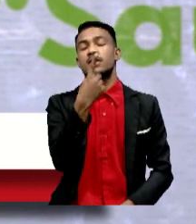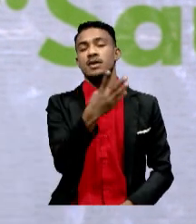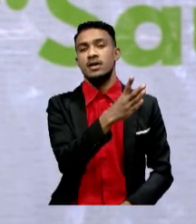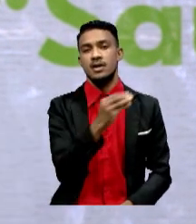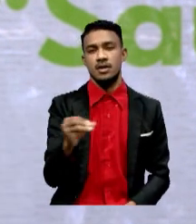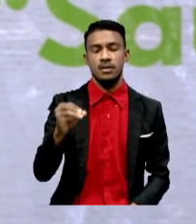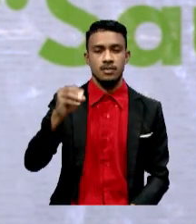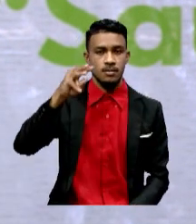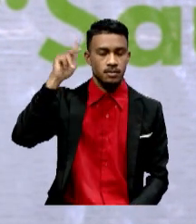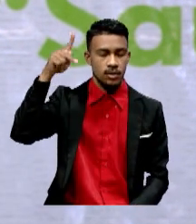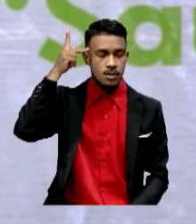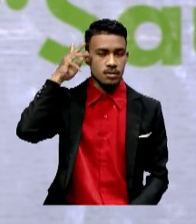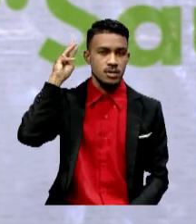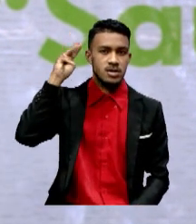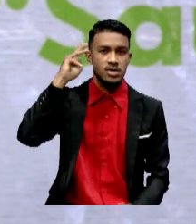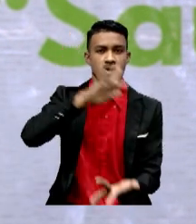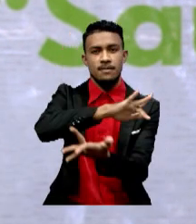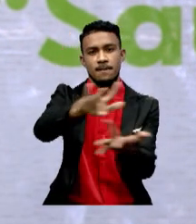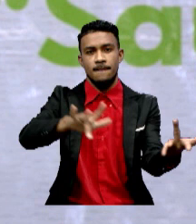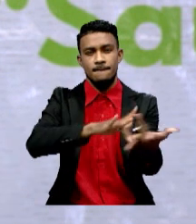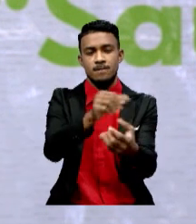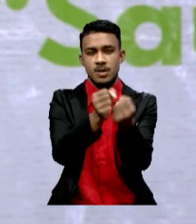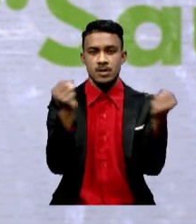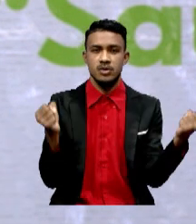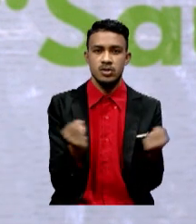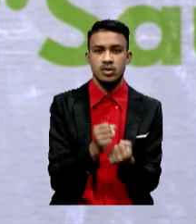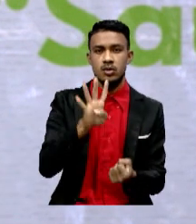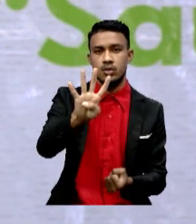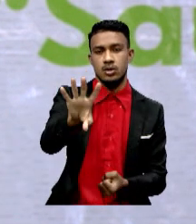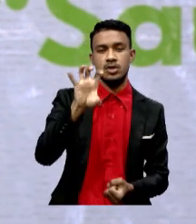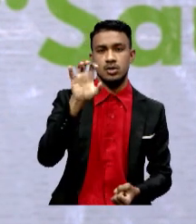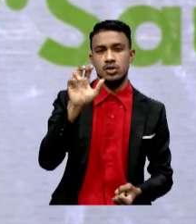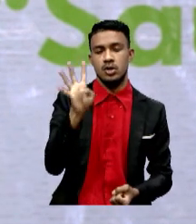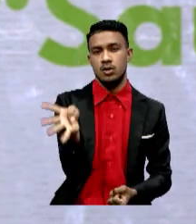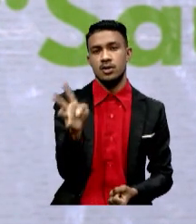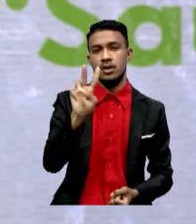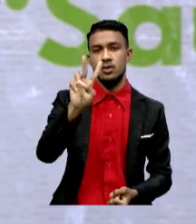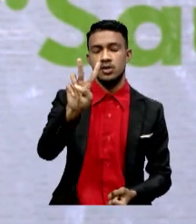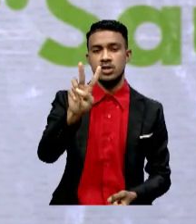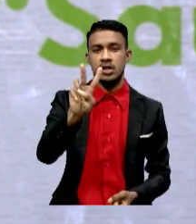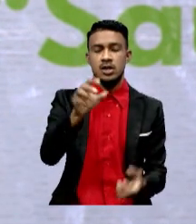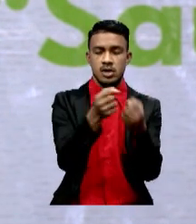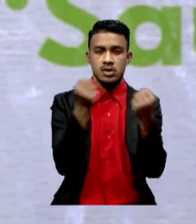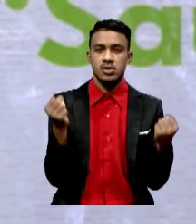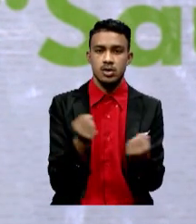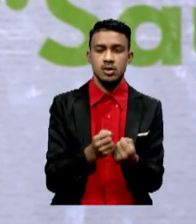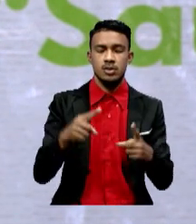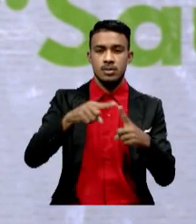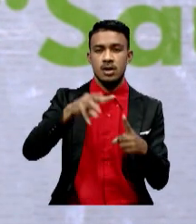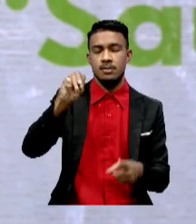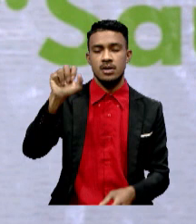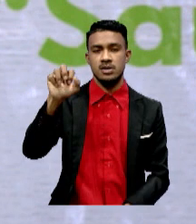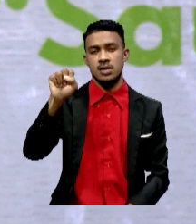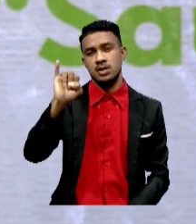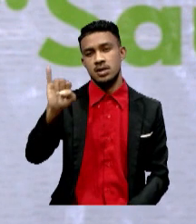Haleu, suku, 442 suku, ba MSCC, ita iha problema